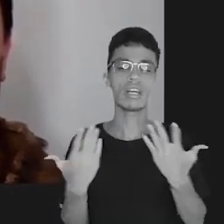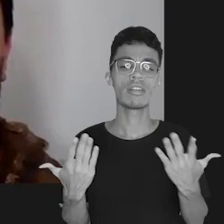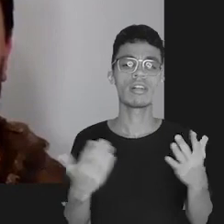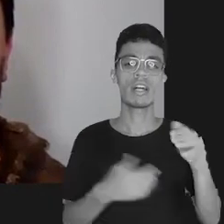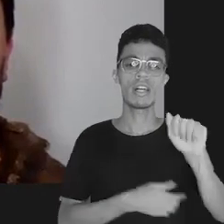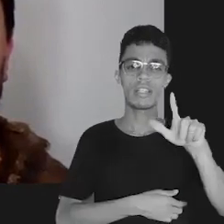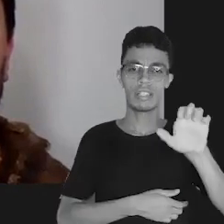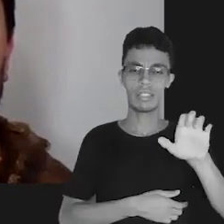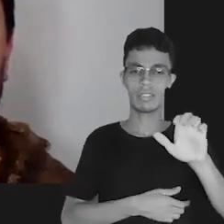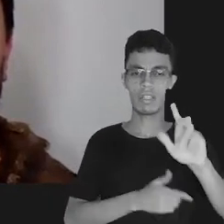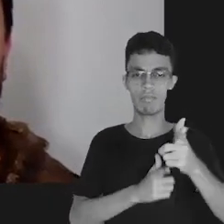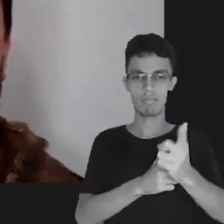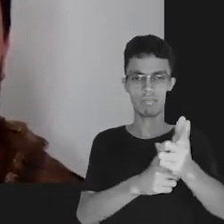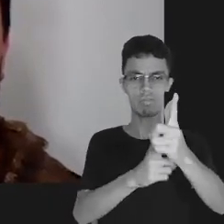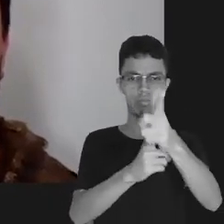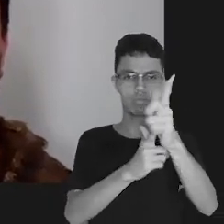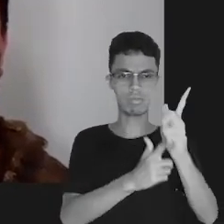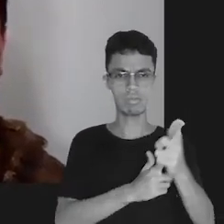lei.